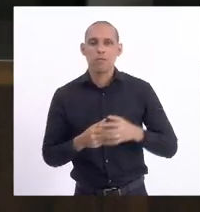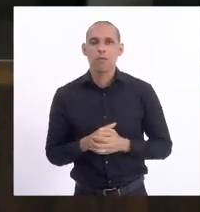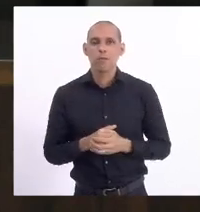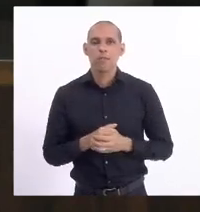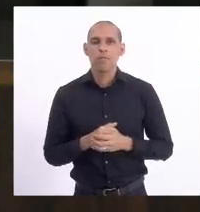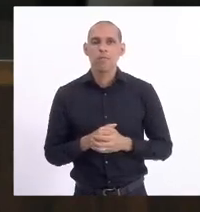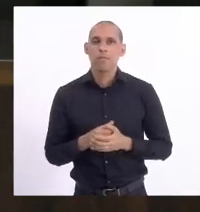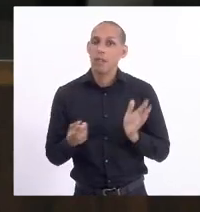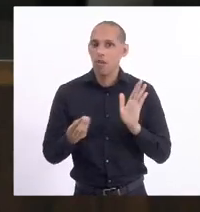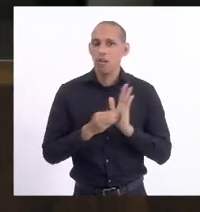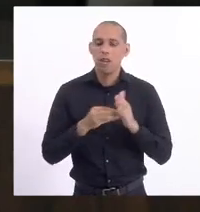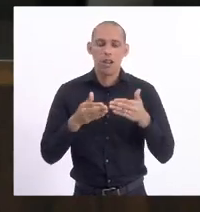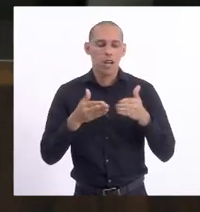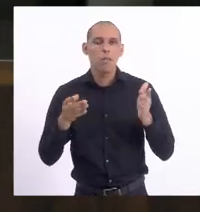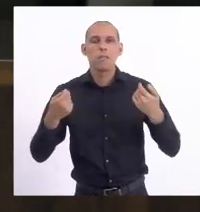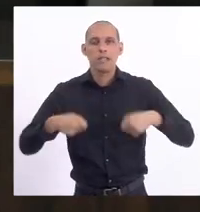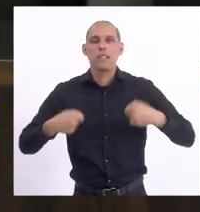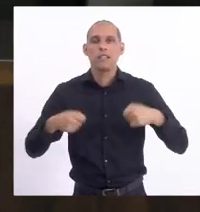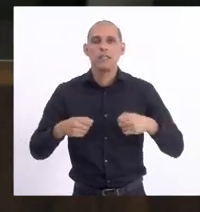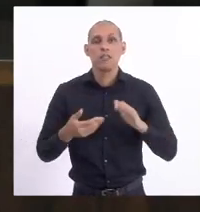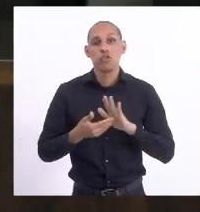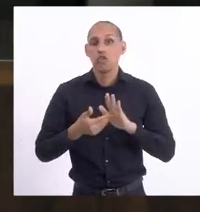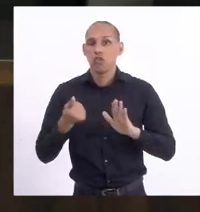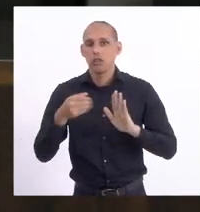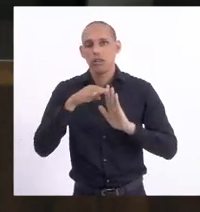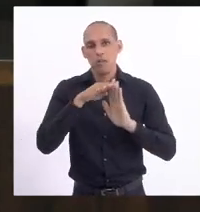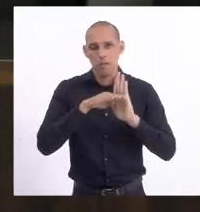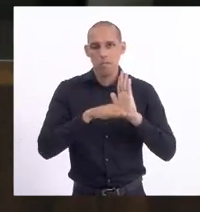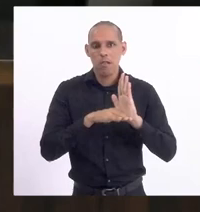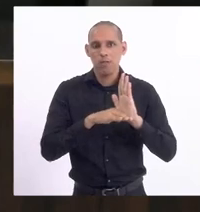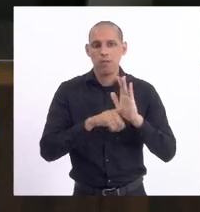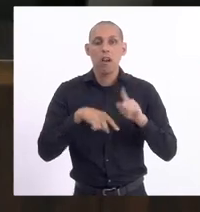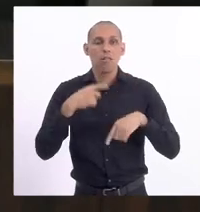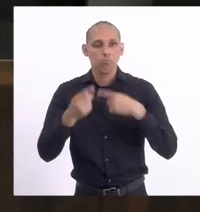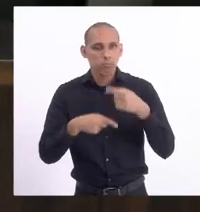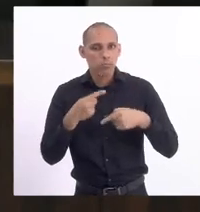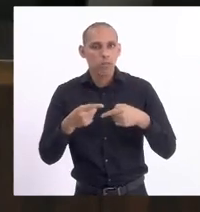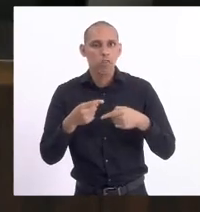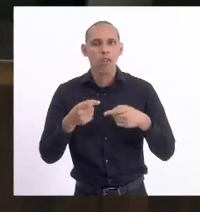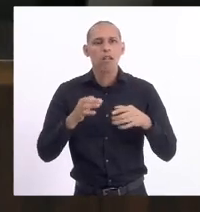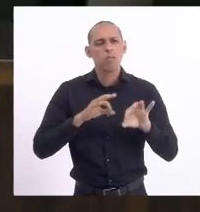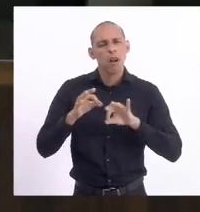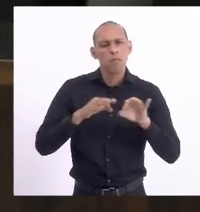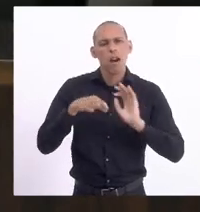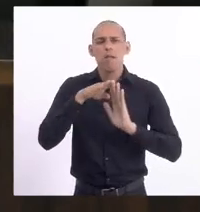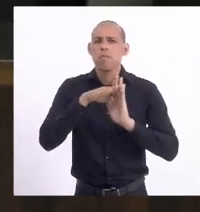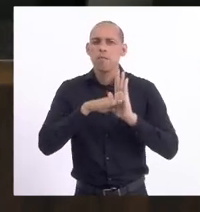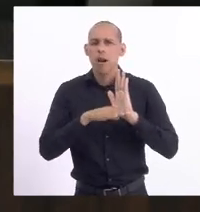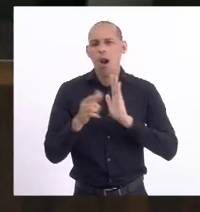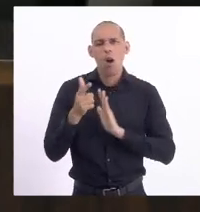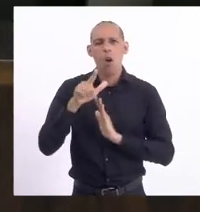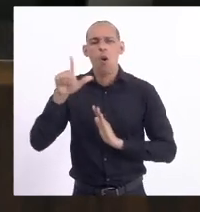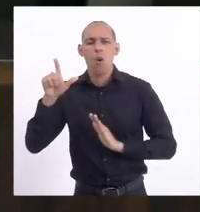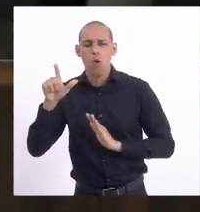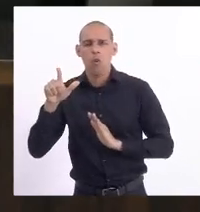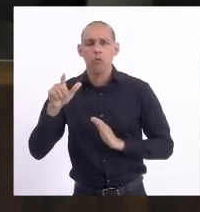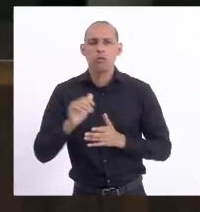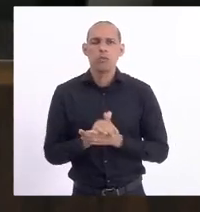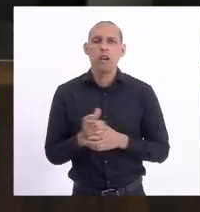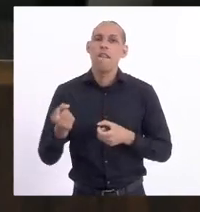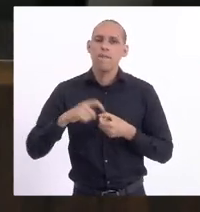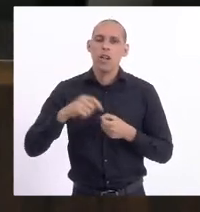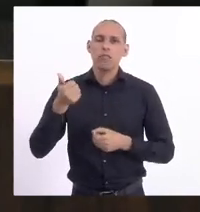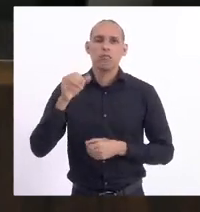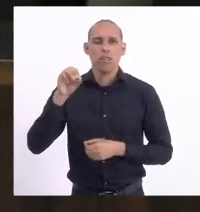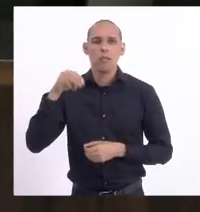foi publicada, eu vou ter que abrir. E aí eu retiro de pauta. E aí nós estamos preparando a pauta dos outros, das outras mensagens. Então voltamos em